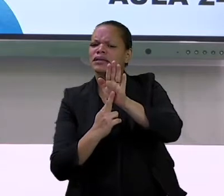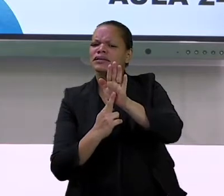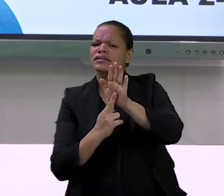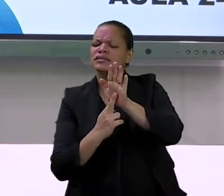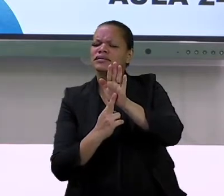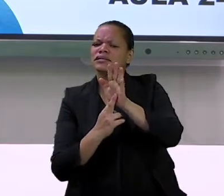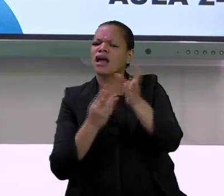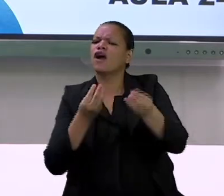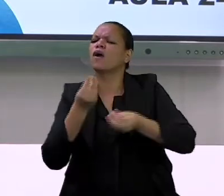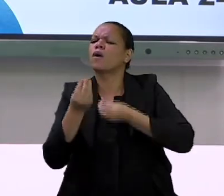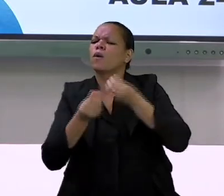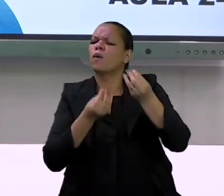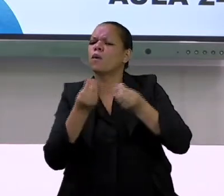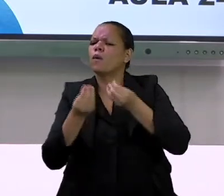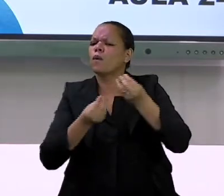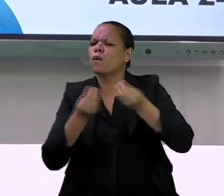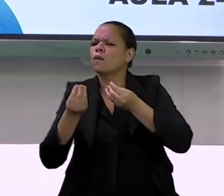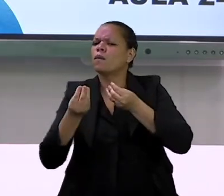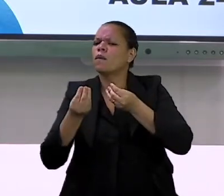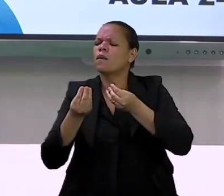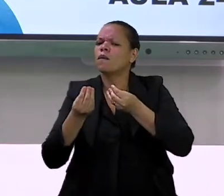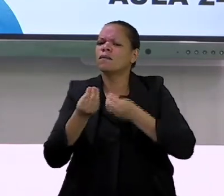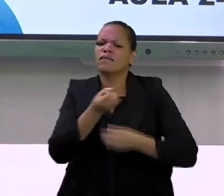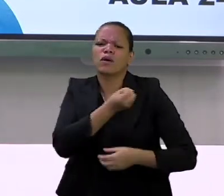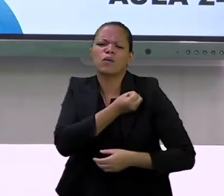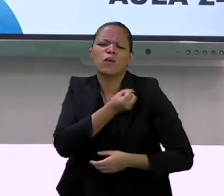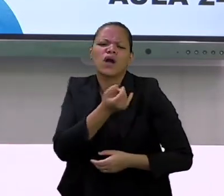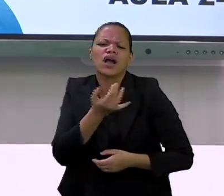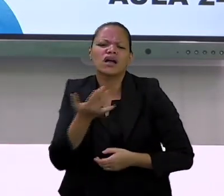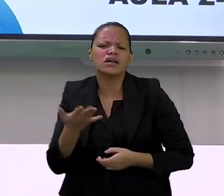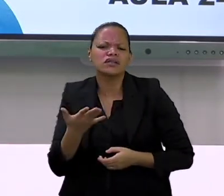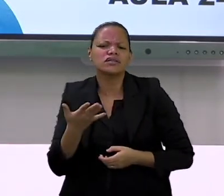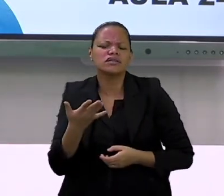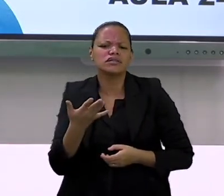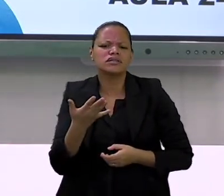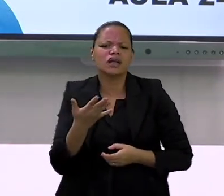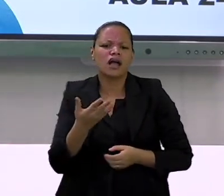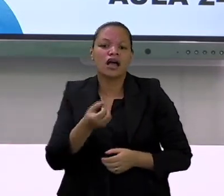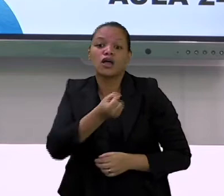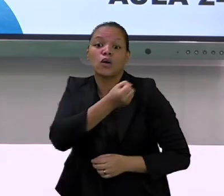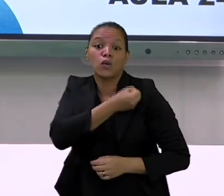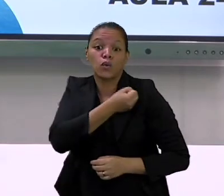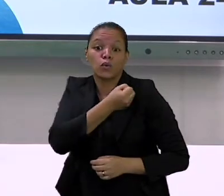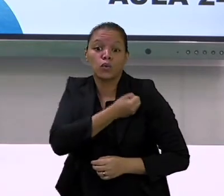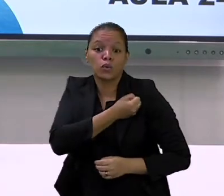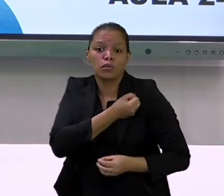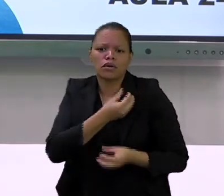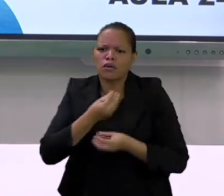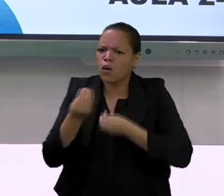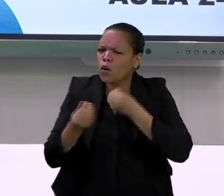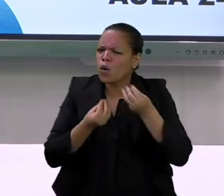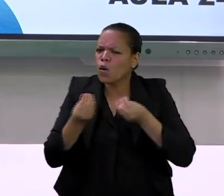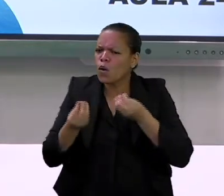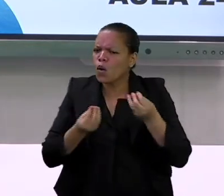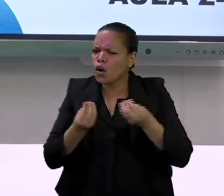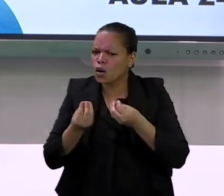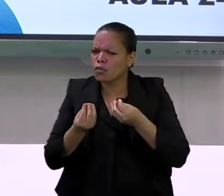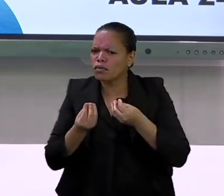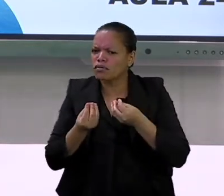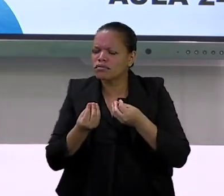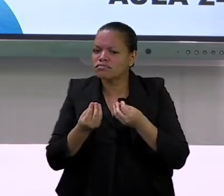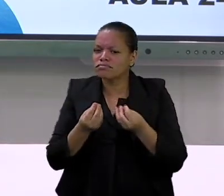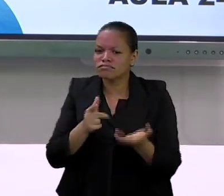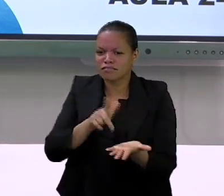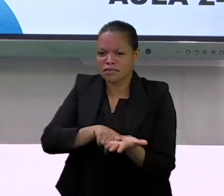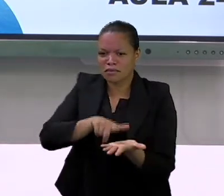de algarismos, como quantificar isso aqui no papel. Como colocar este número no papel. É o